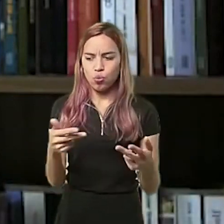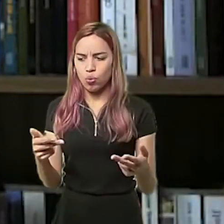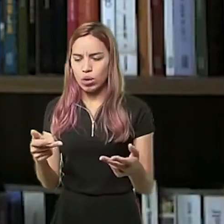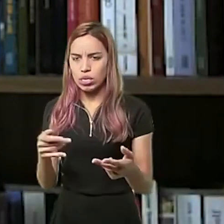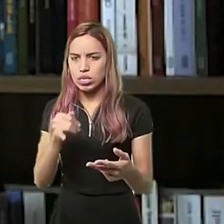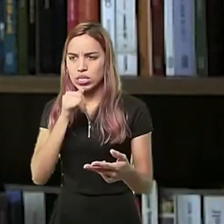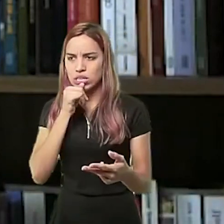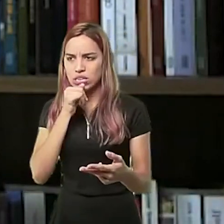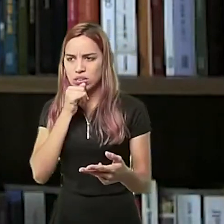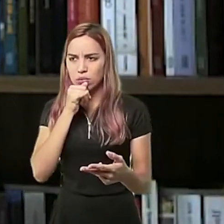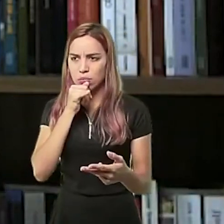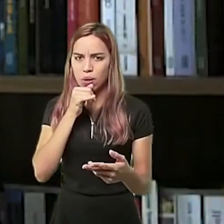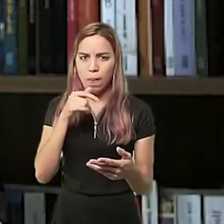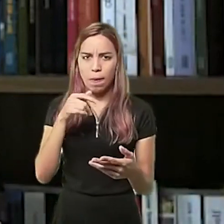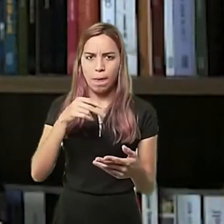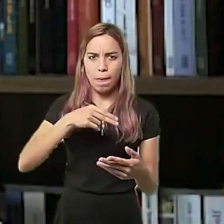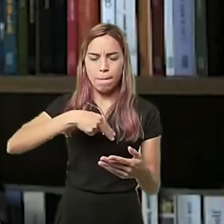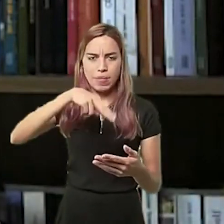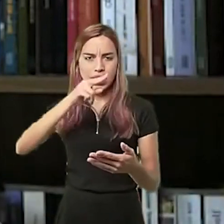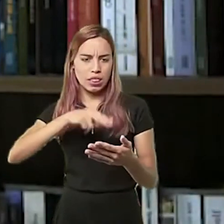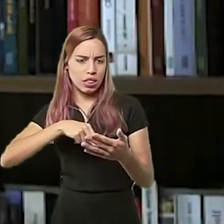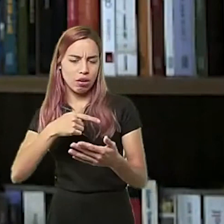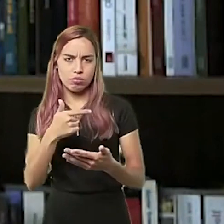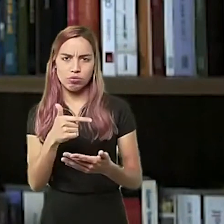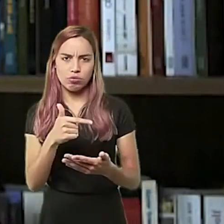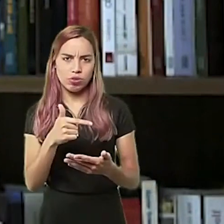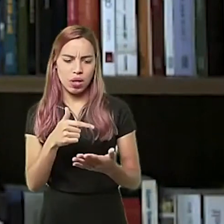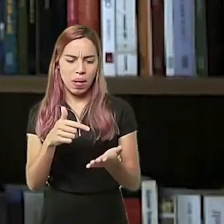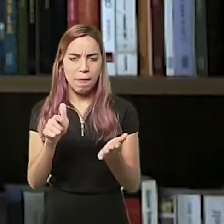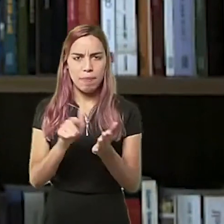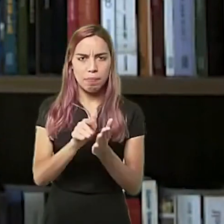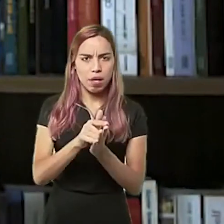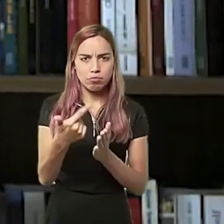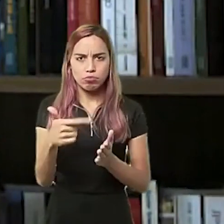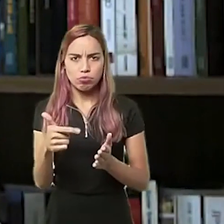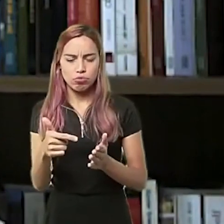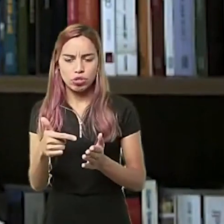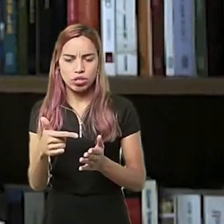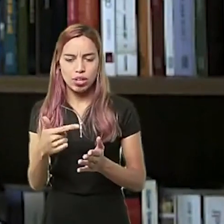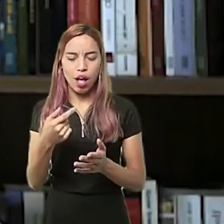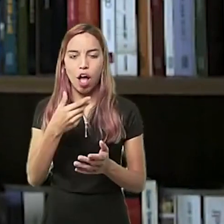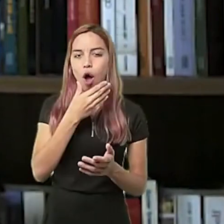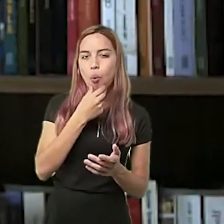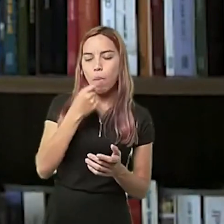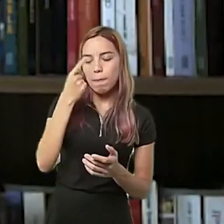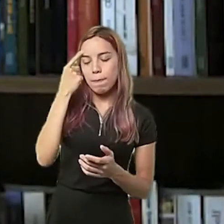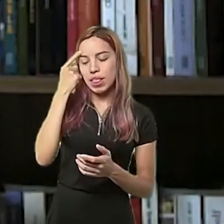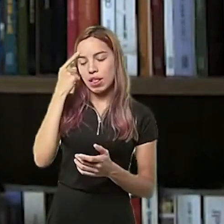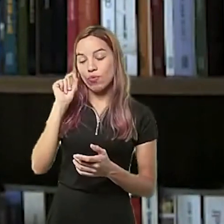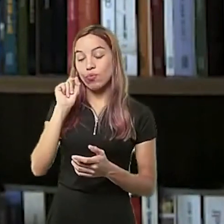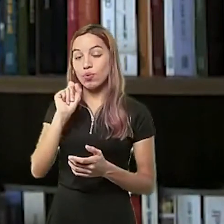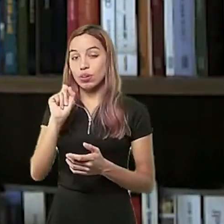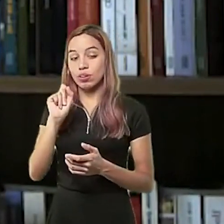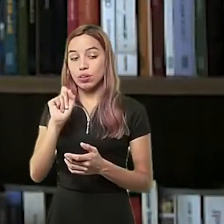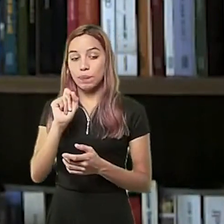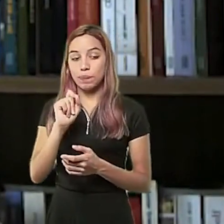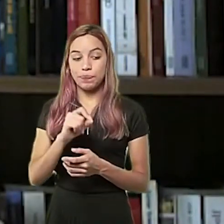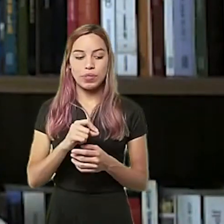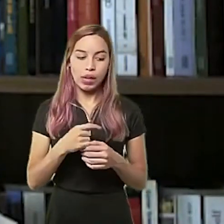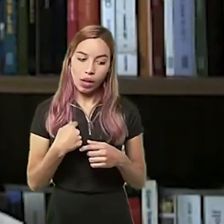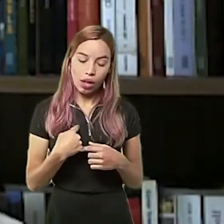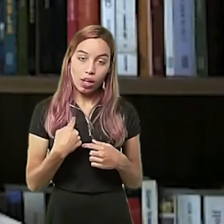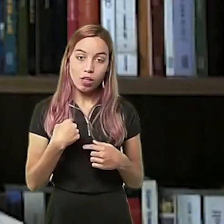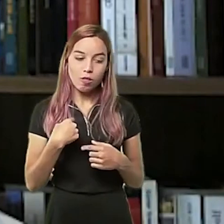papel, essas coisas para ele. Ele recolhia o lixo do próprio hospital, ele descosia as vestes,